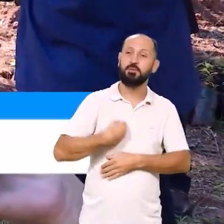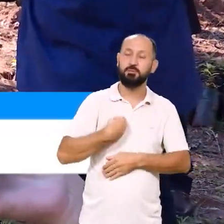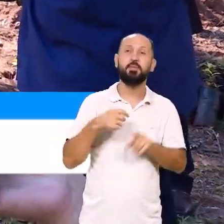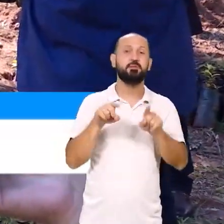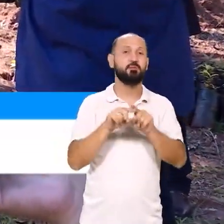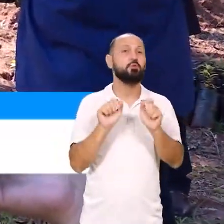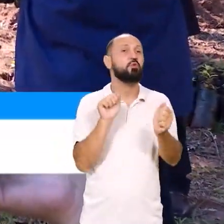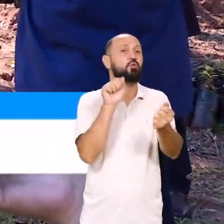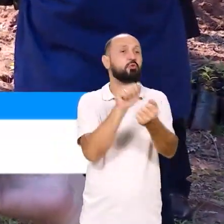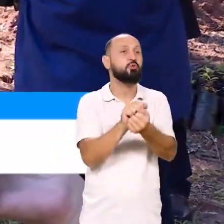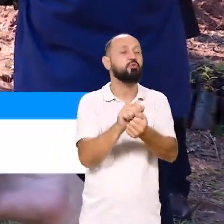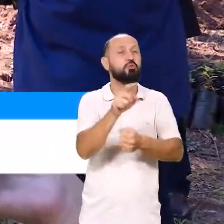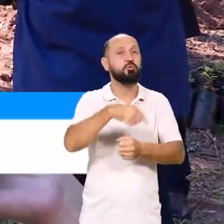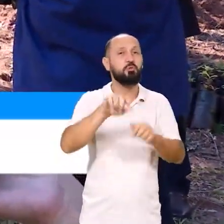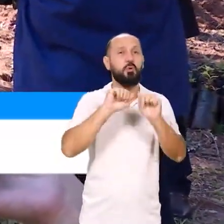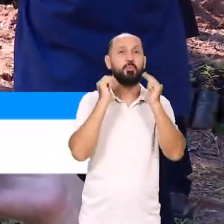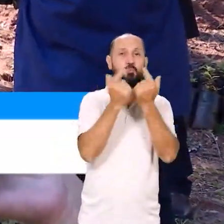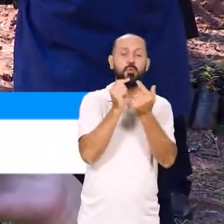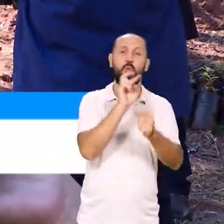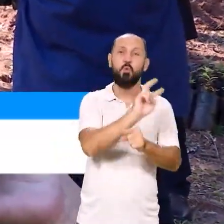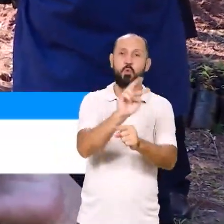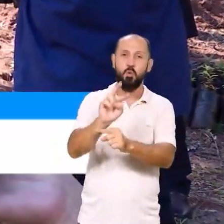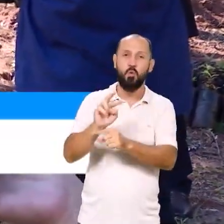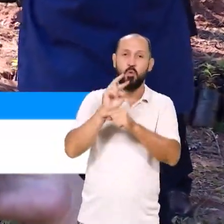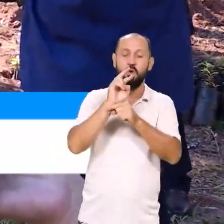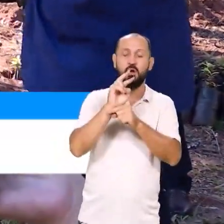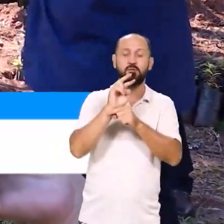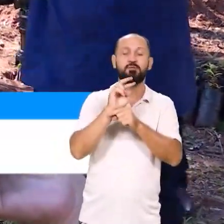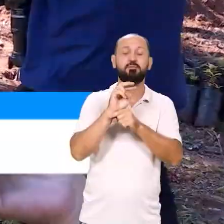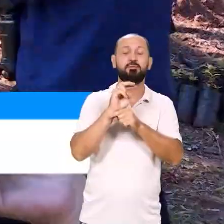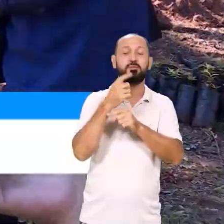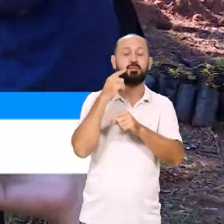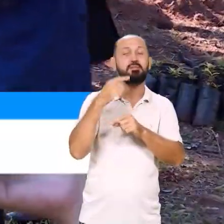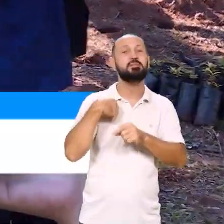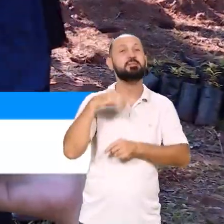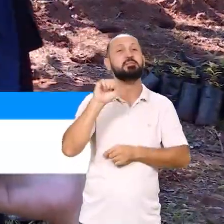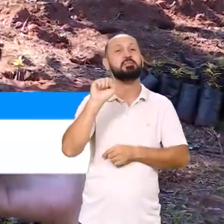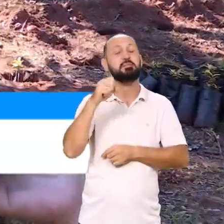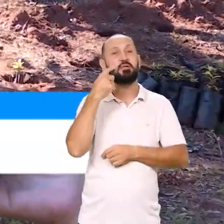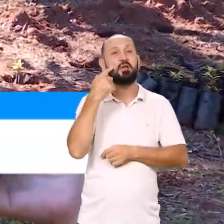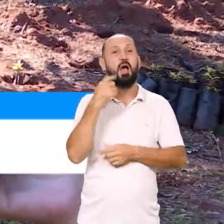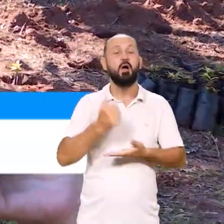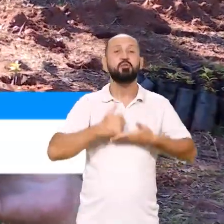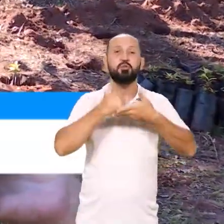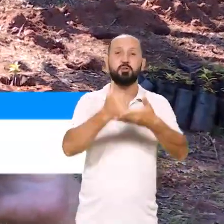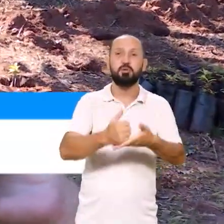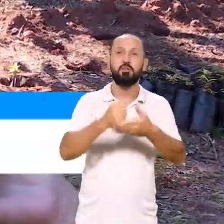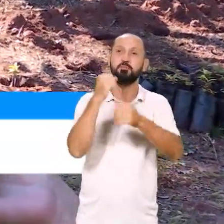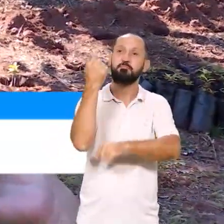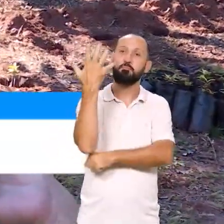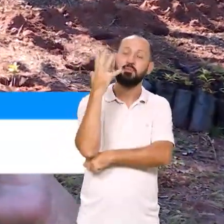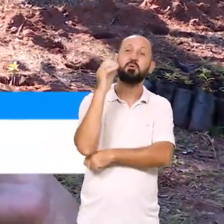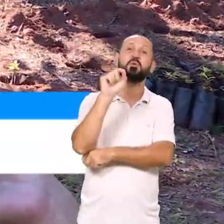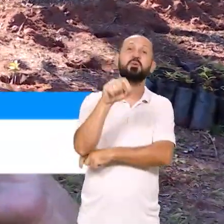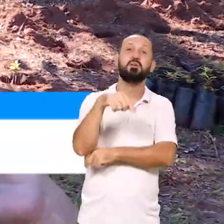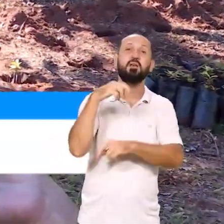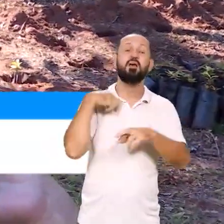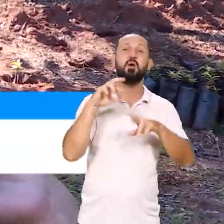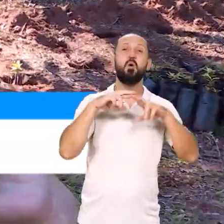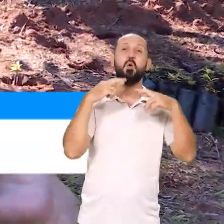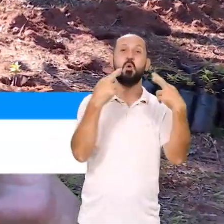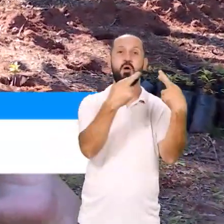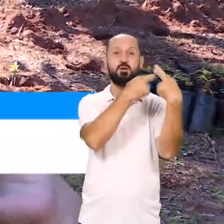também junto com toda a Assembleia, preservando, conservando e com certeza dando ao meio ambiente o que ele merece, né?